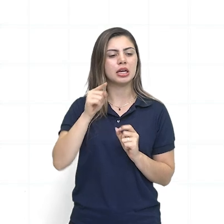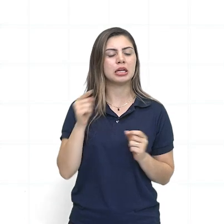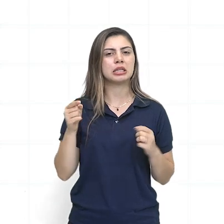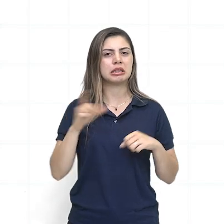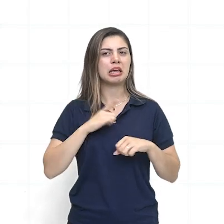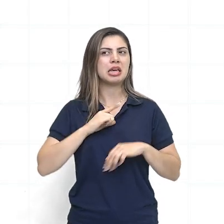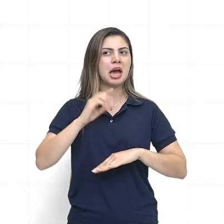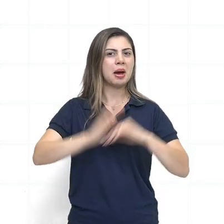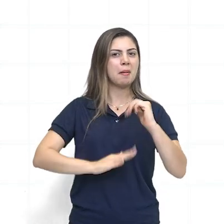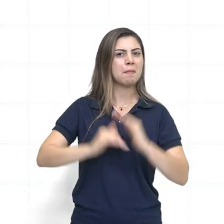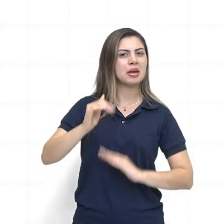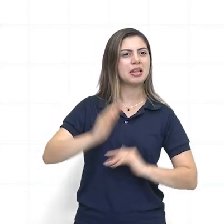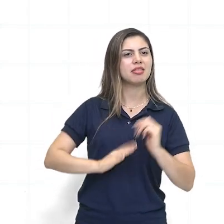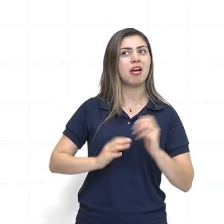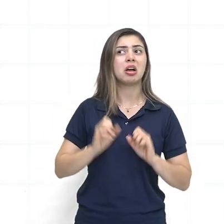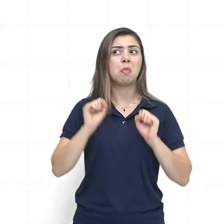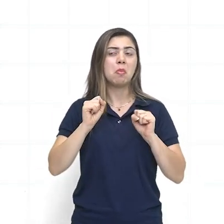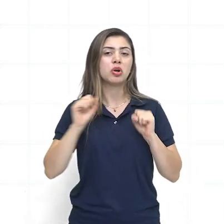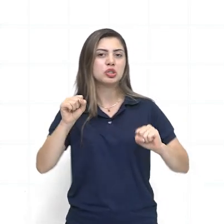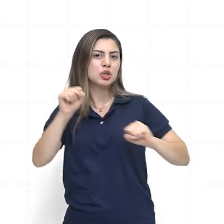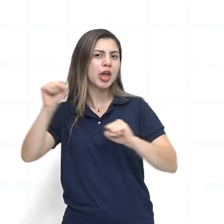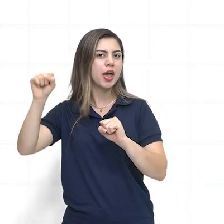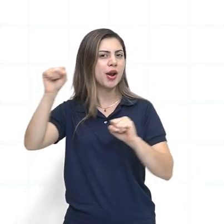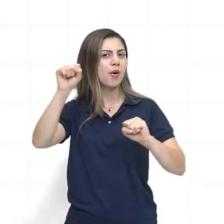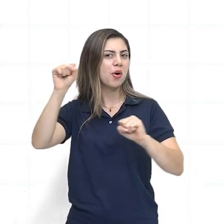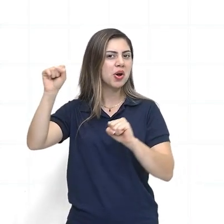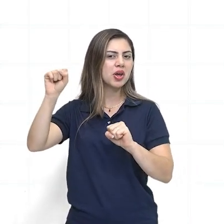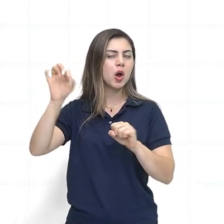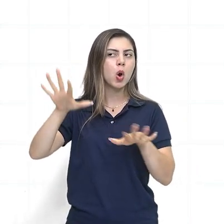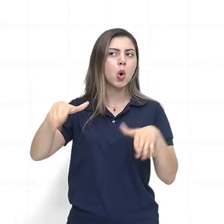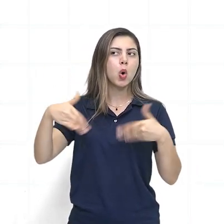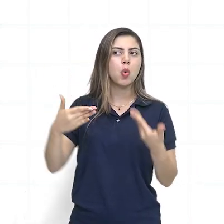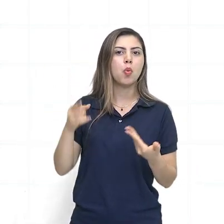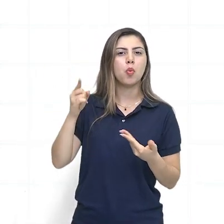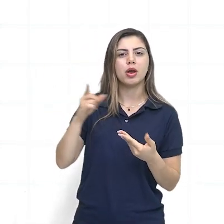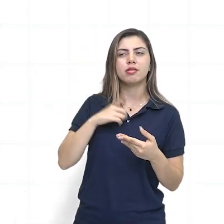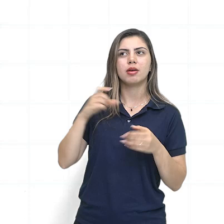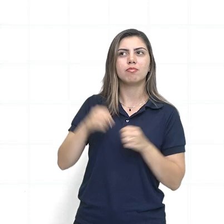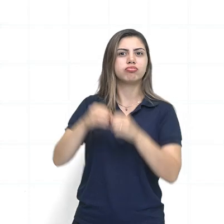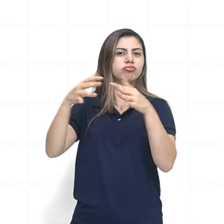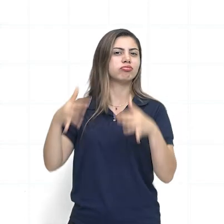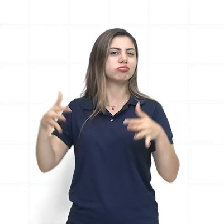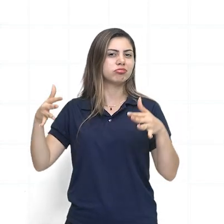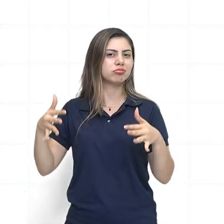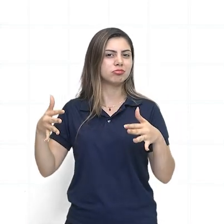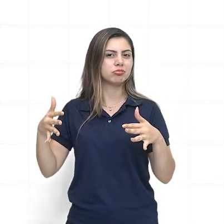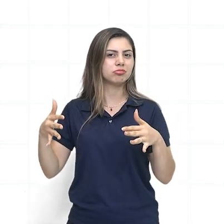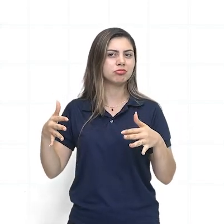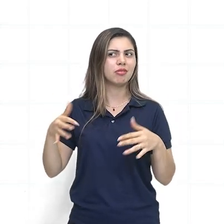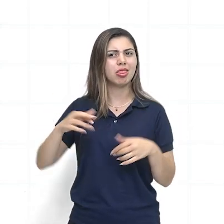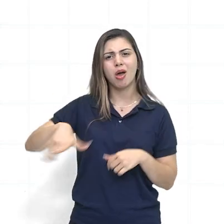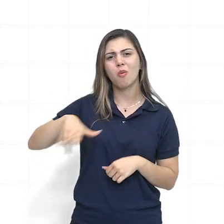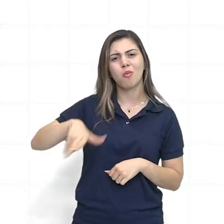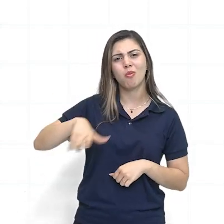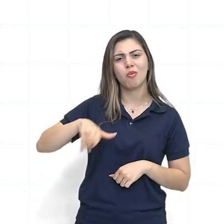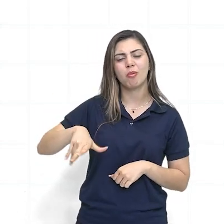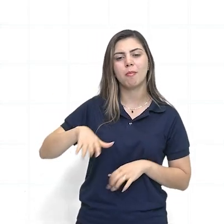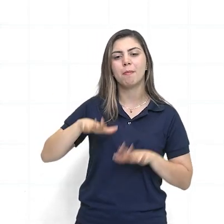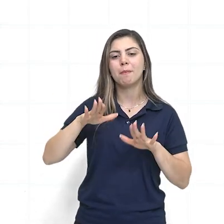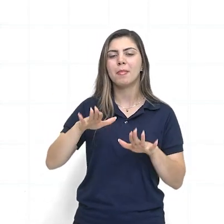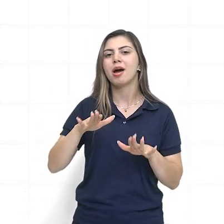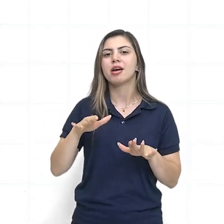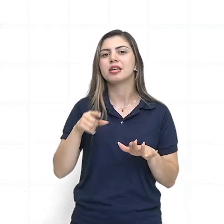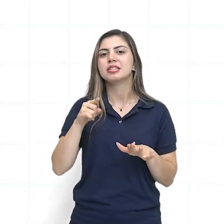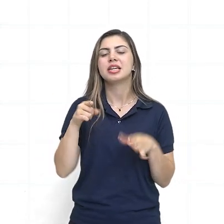alguém que é um herói, né? Ou tem algum poder mágico? Não, né? Ele